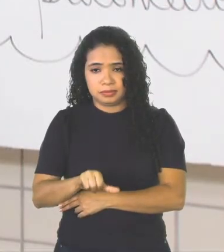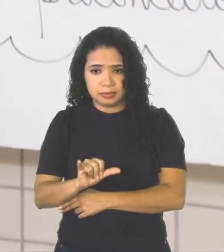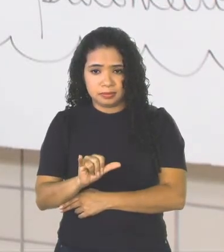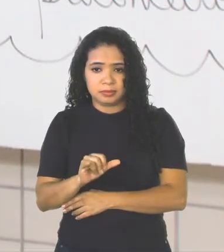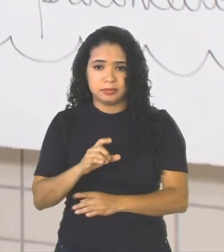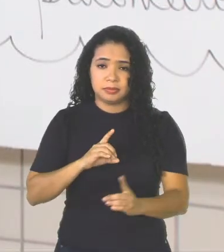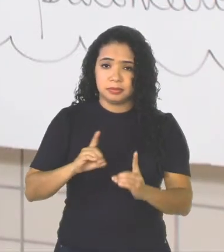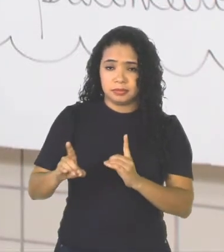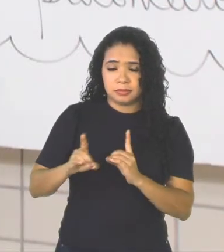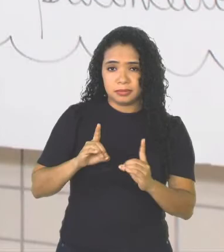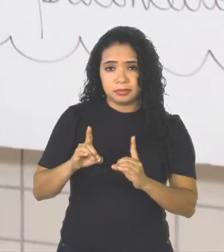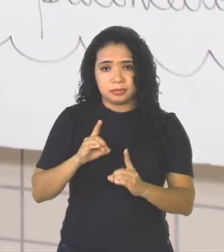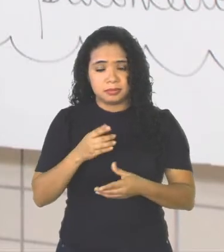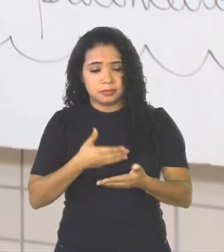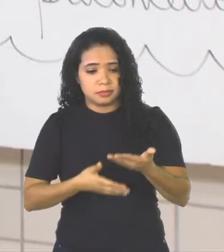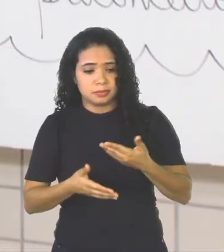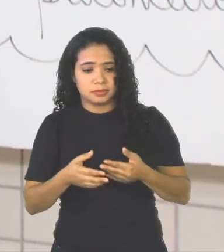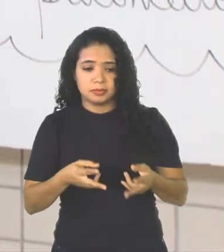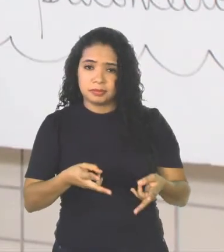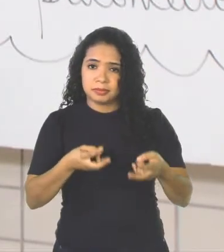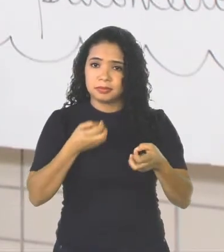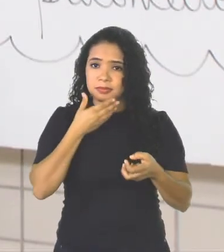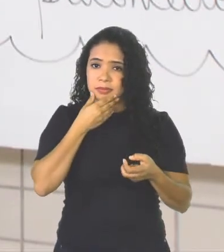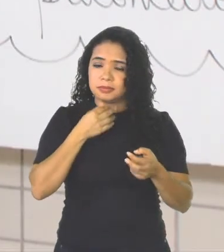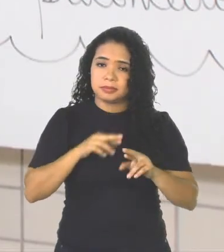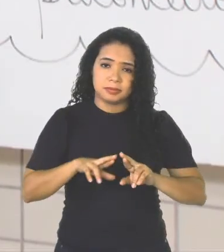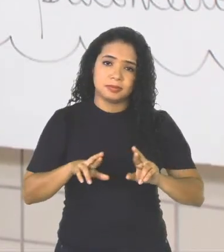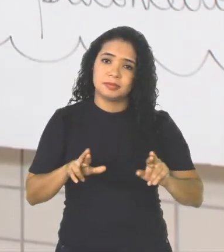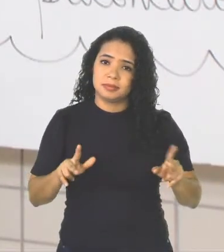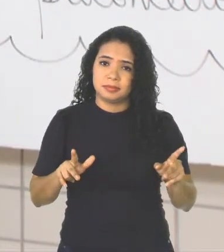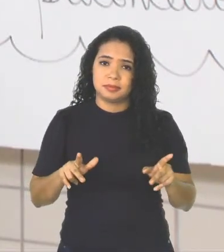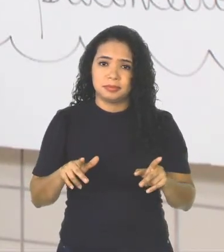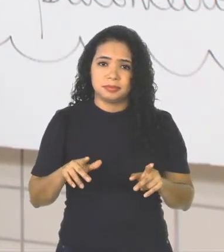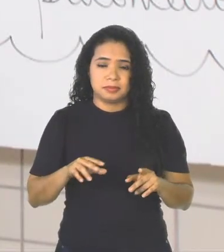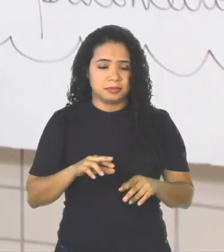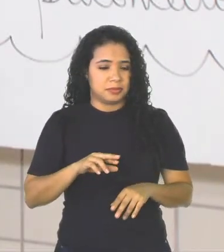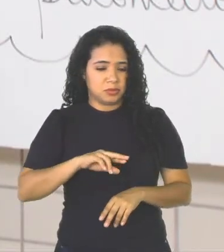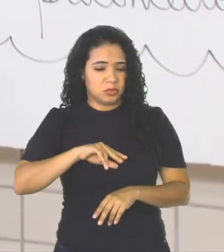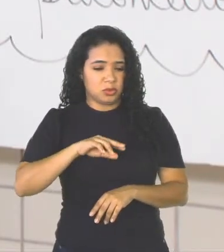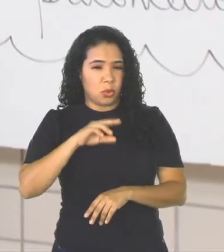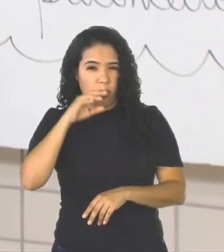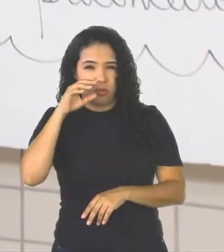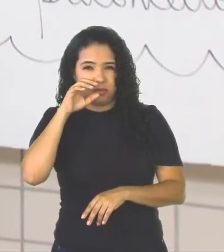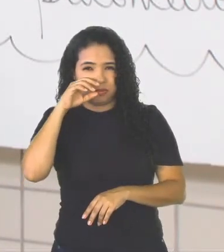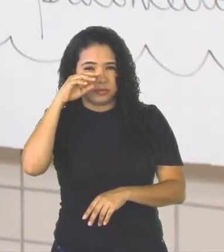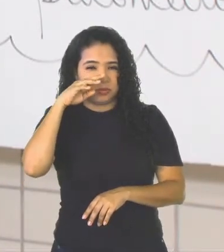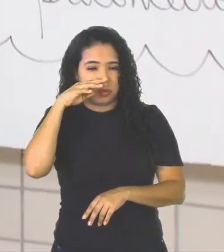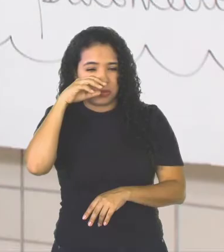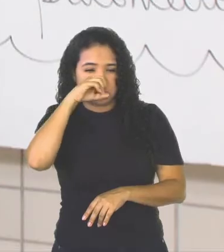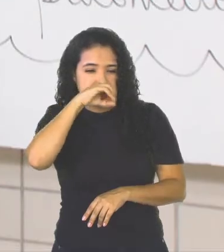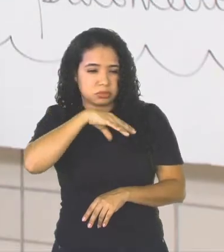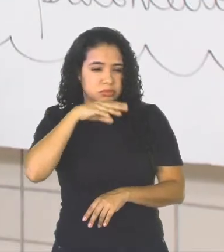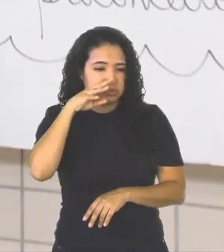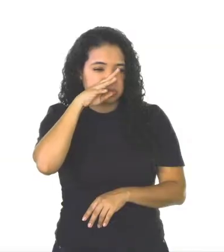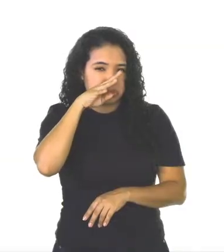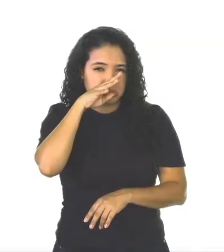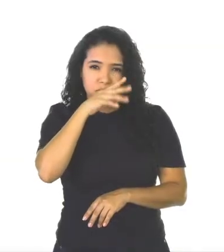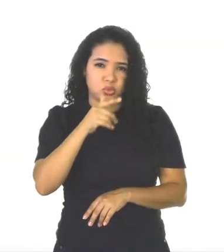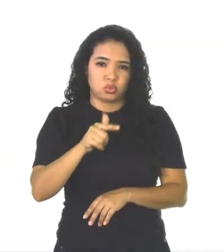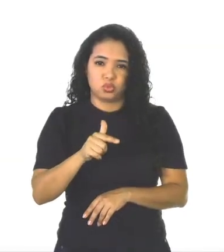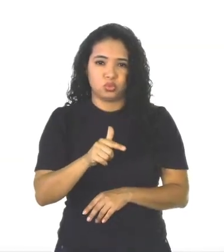começa a perceber que ele é um homem diferente, não é tão arrogante igual a primeira impressão que ela teve, né? O